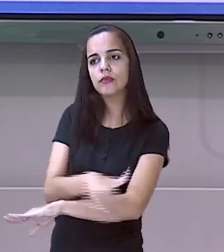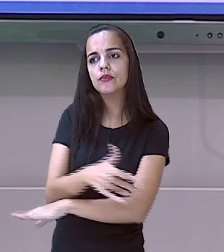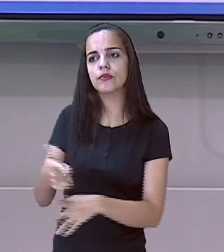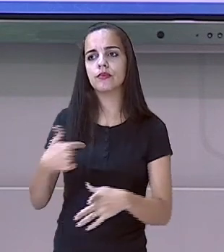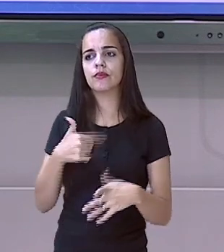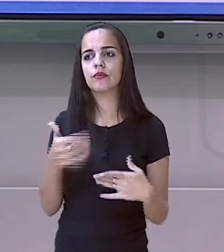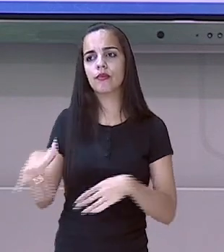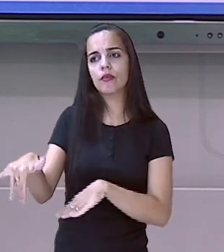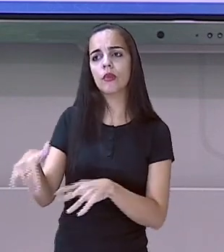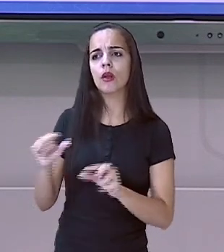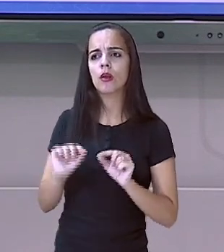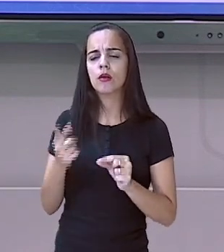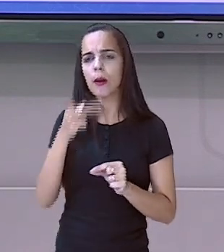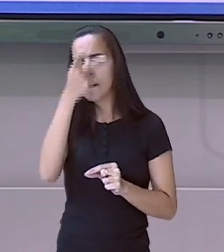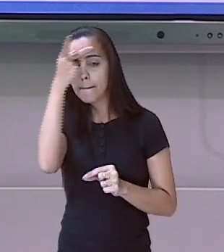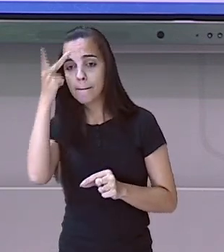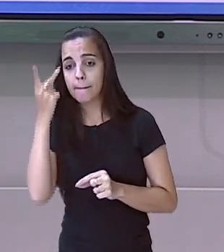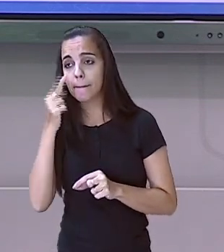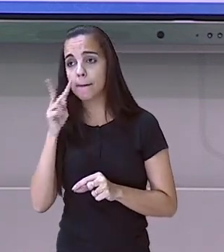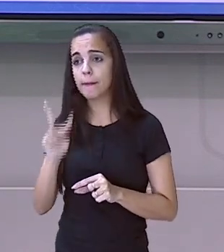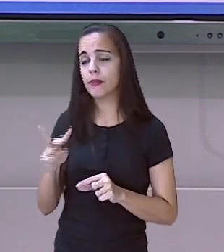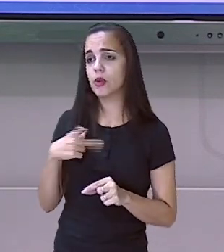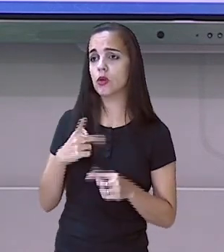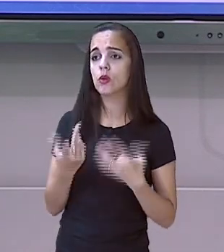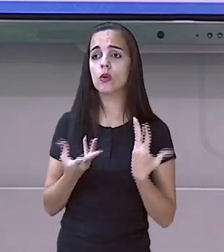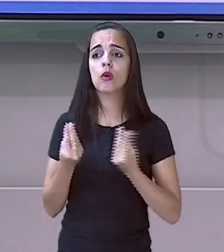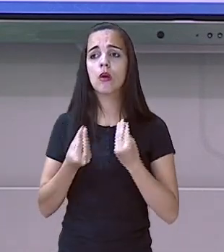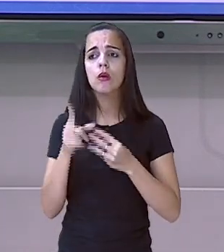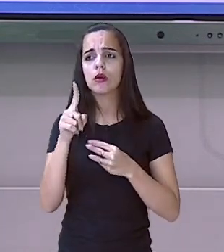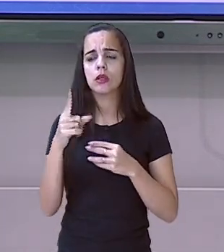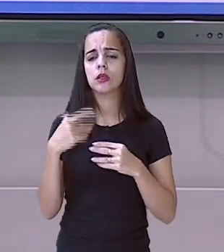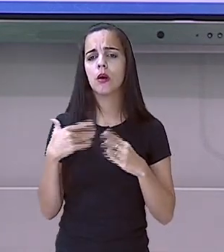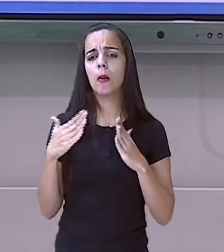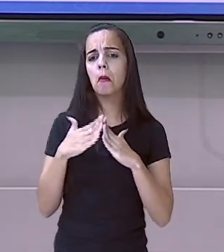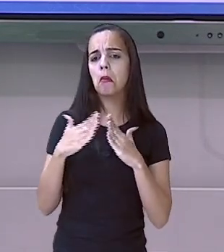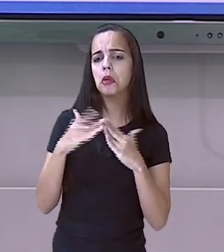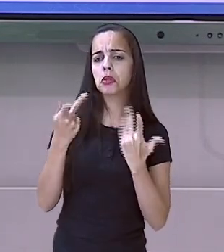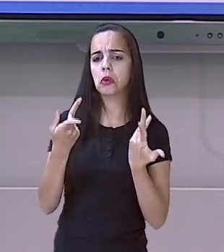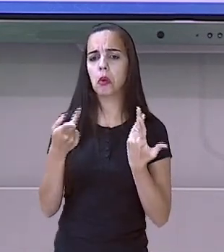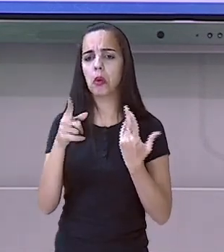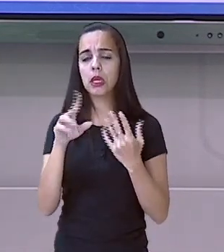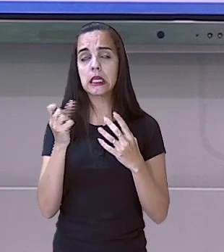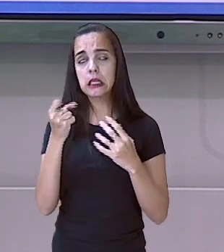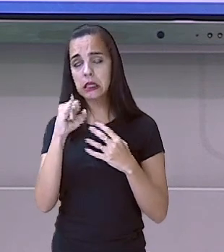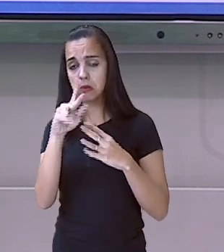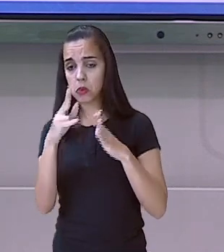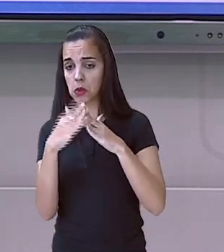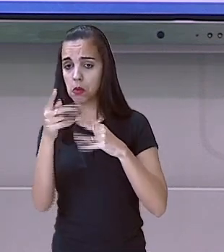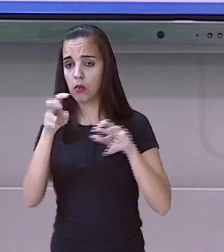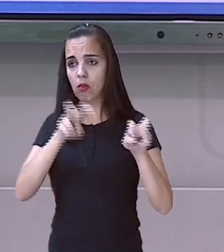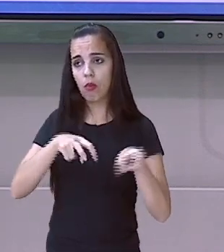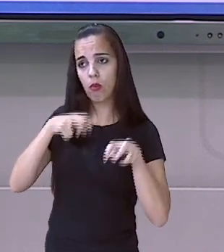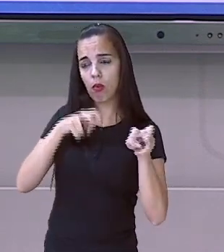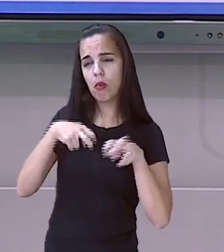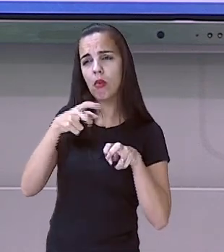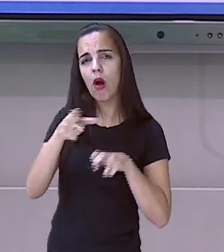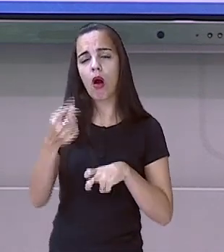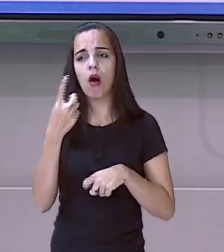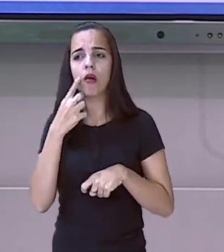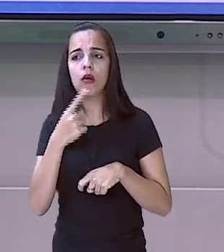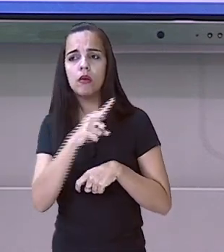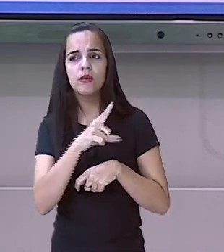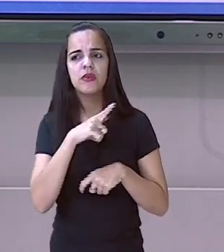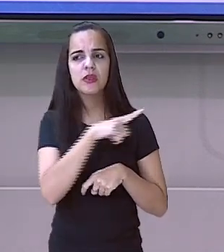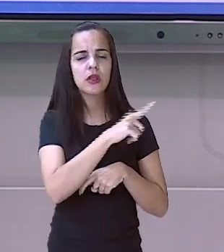vendo pessoas, eu estou vendo carro. Se é uma pessoa que mora em uma área rural, né, da sua janela você consegue ver, por exemplo, o